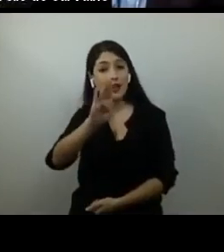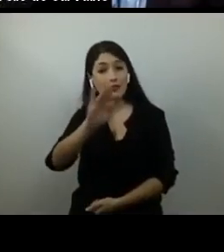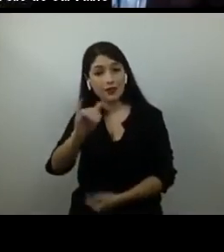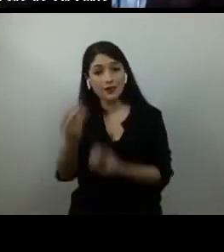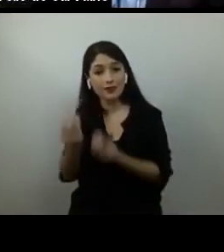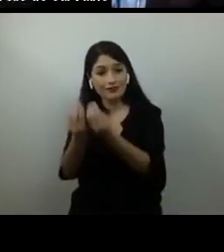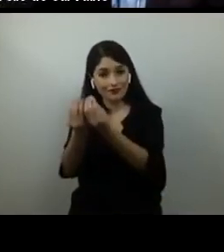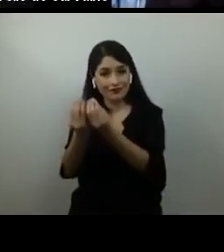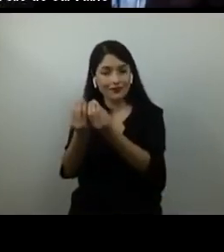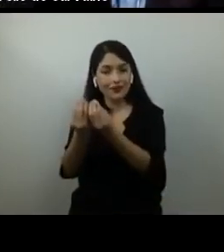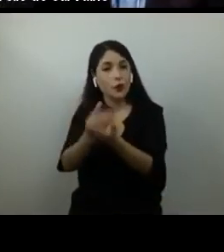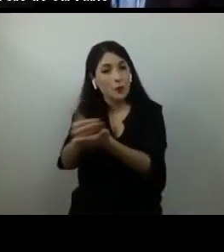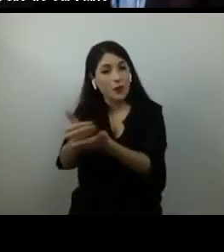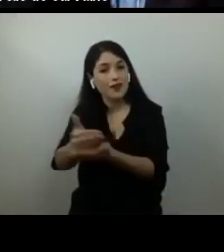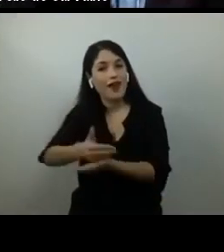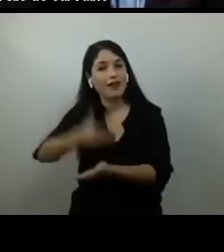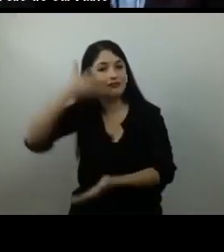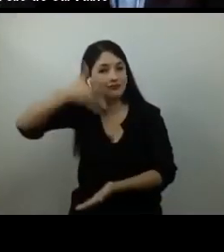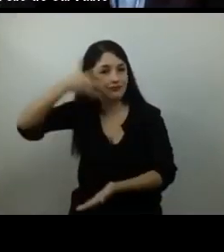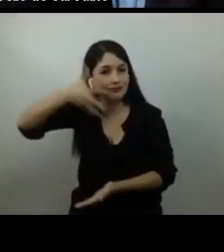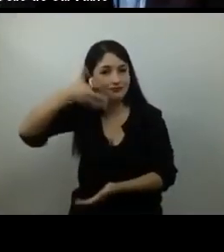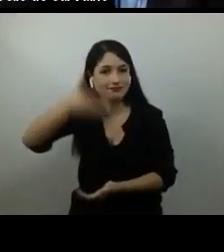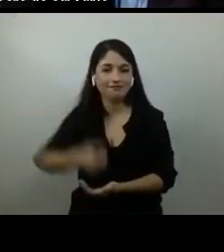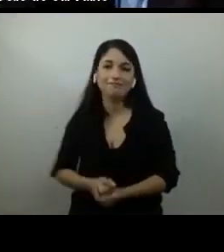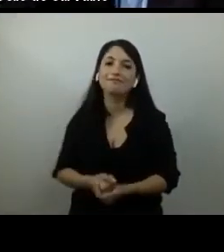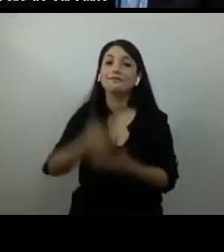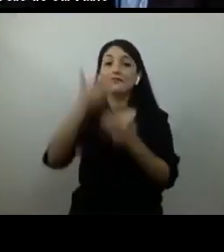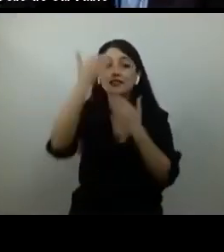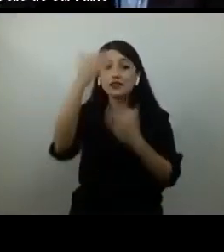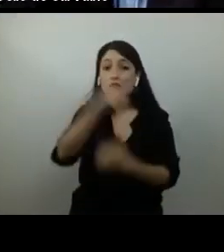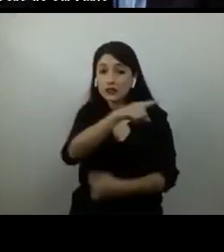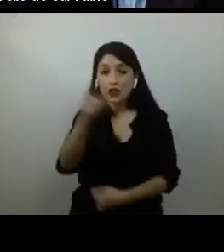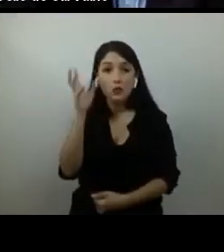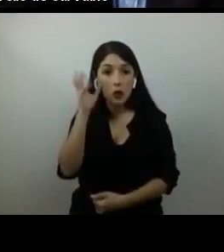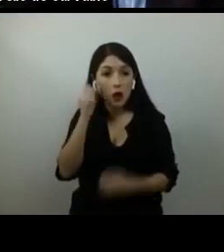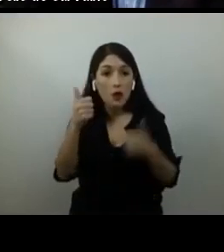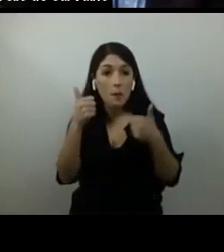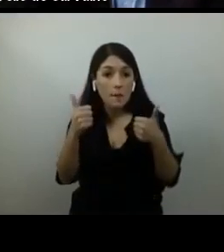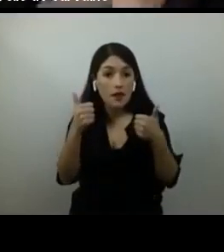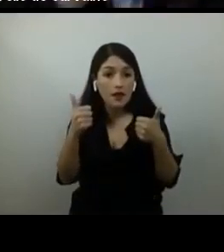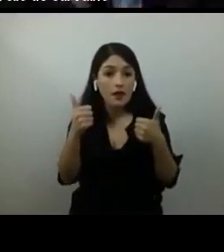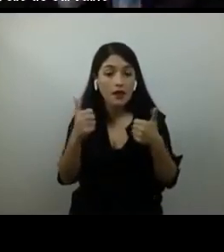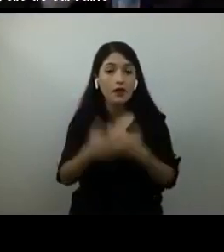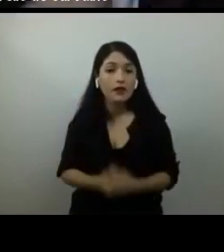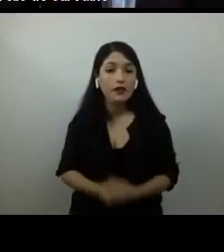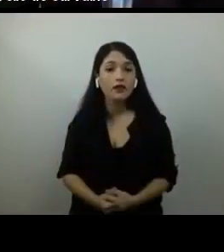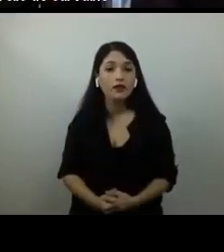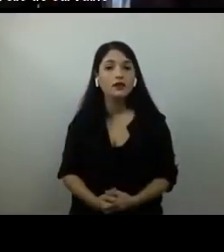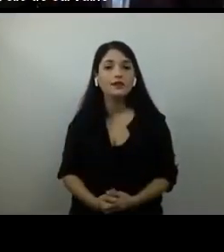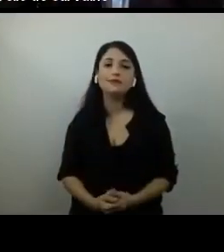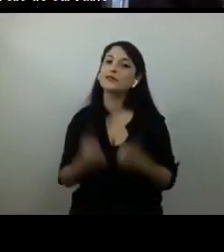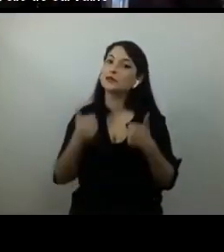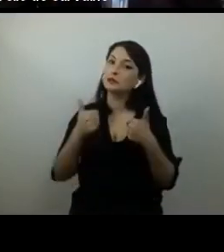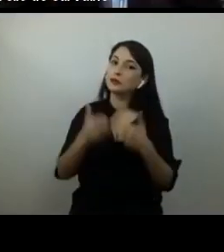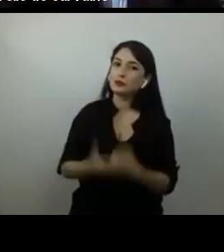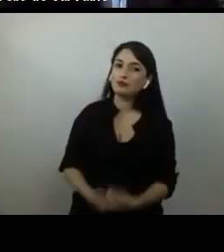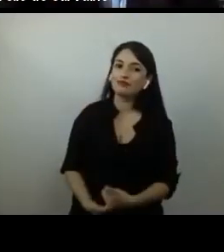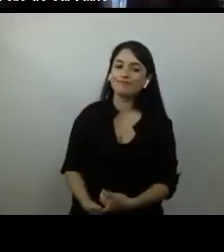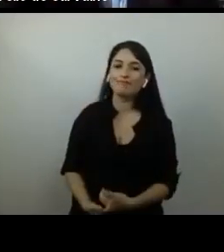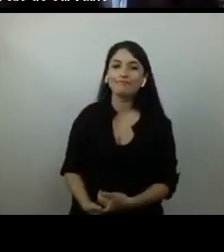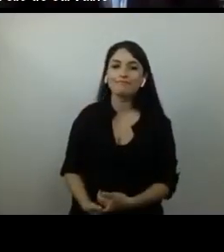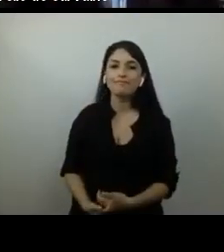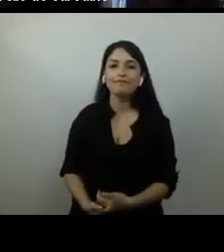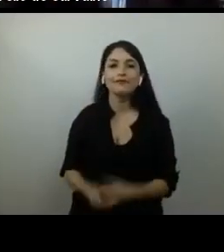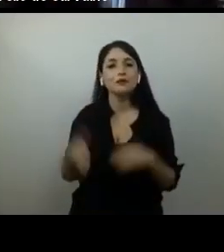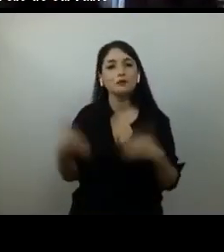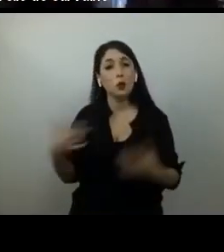você tem a palavra. Obrigada, Bruno. Vocês estão me ouvindo? Me ouvem bem? Bem. Estão ouvindo? Então tá bom. Bom, eu